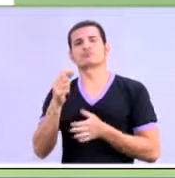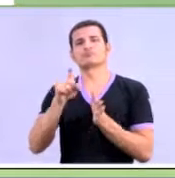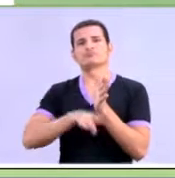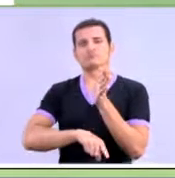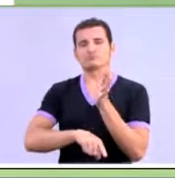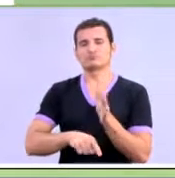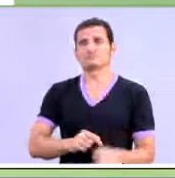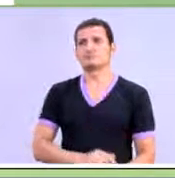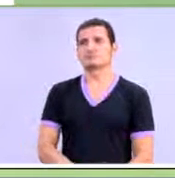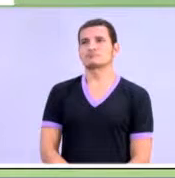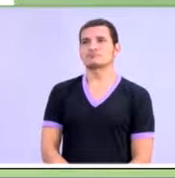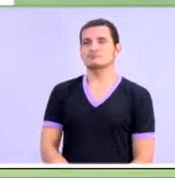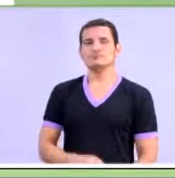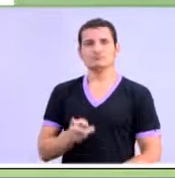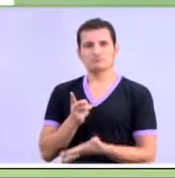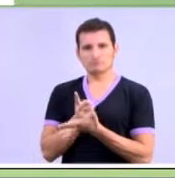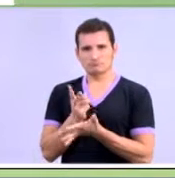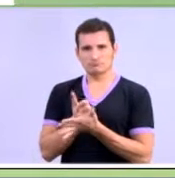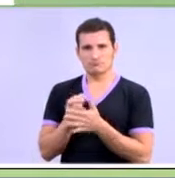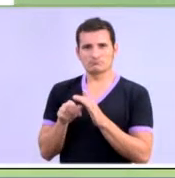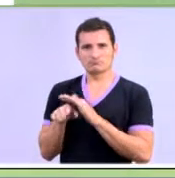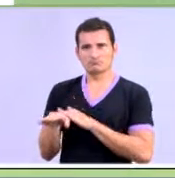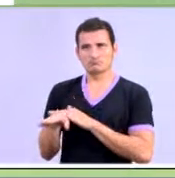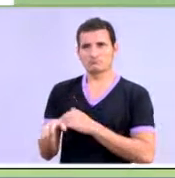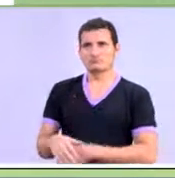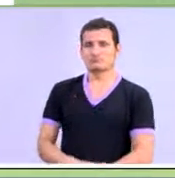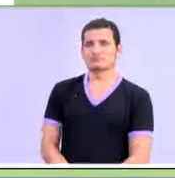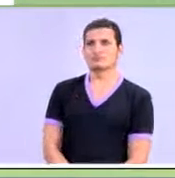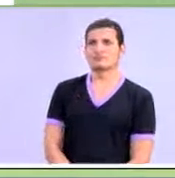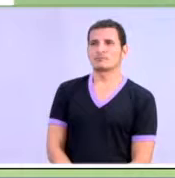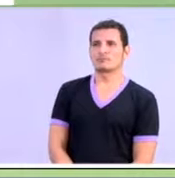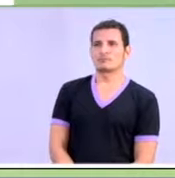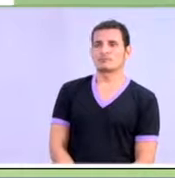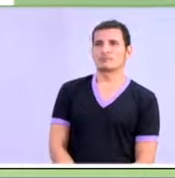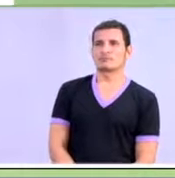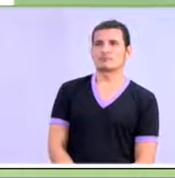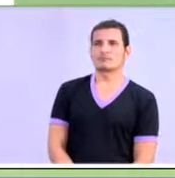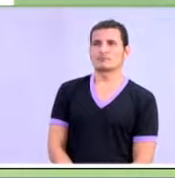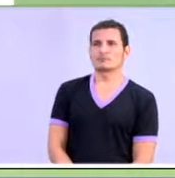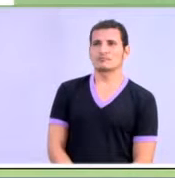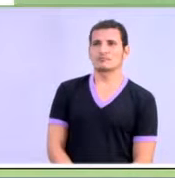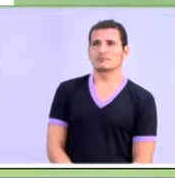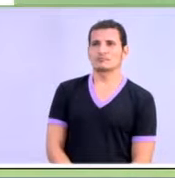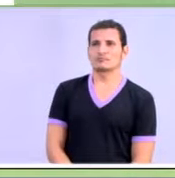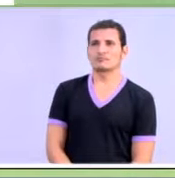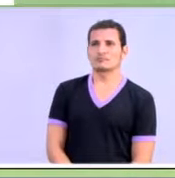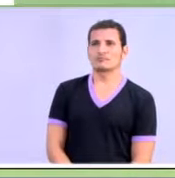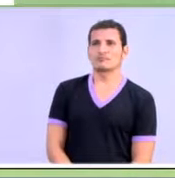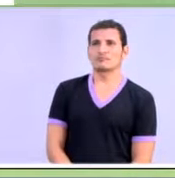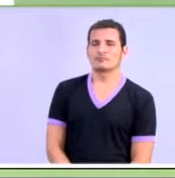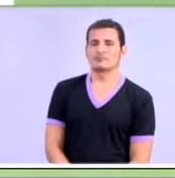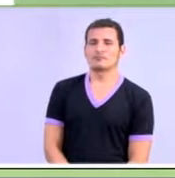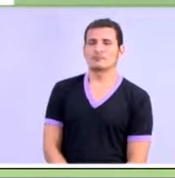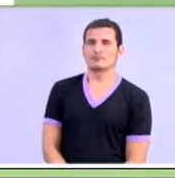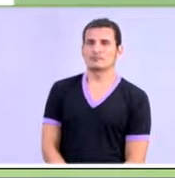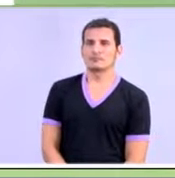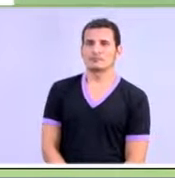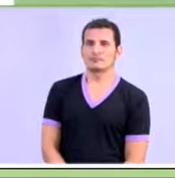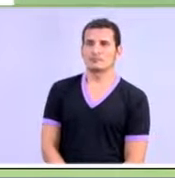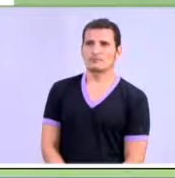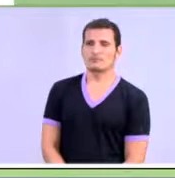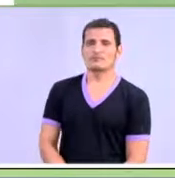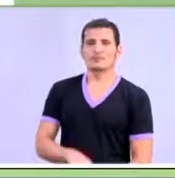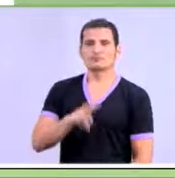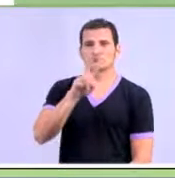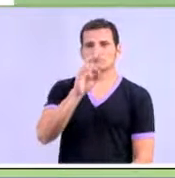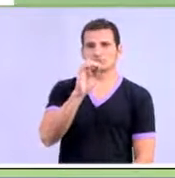A mesma coisa depositar. Na minha definição, vamos lá, sacar é público, sacar não